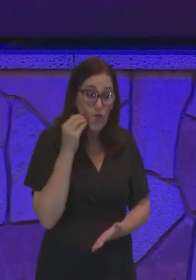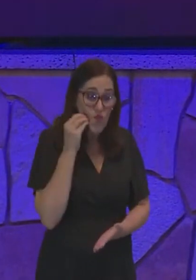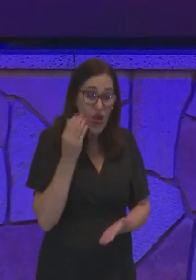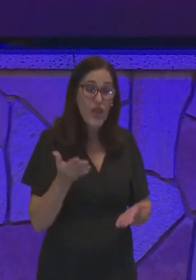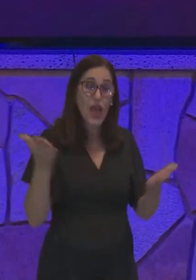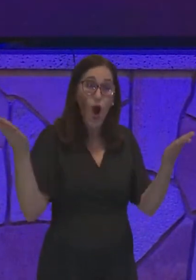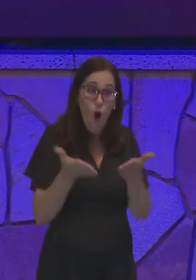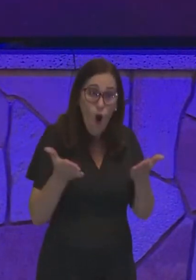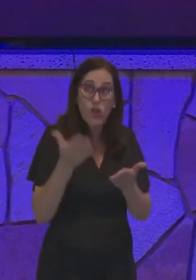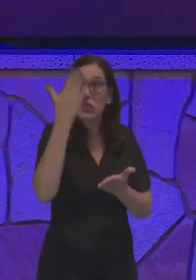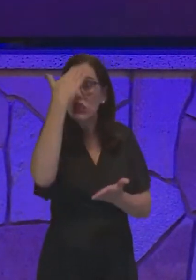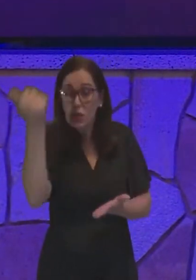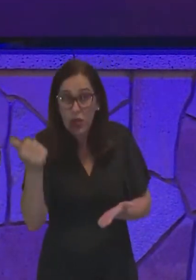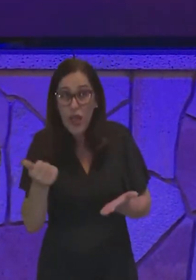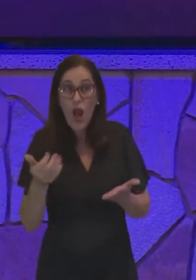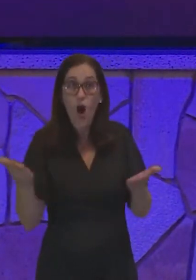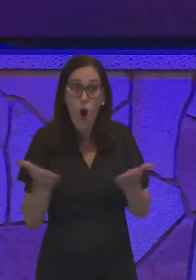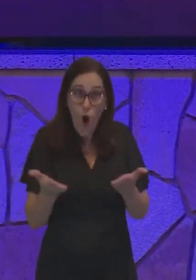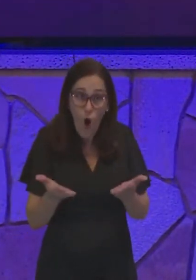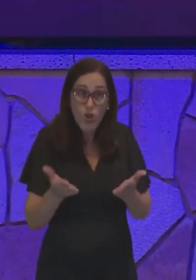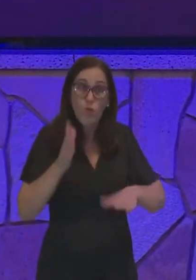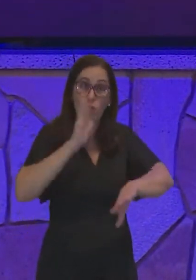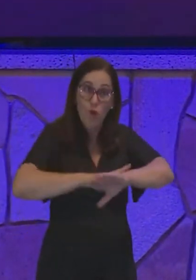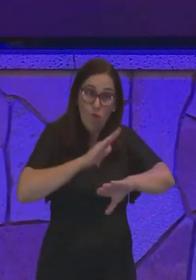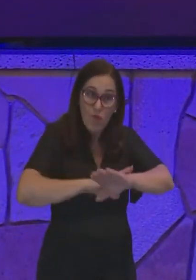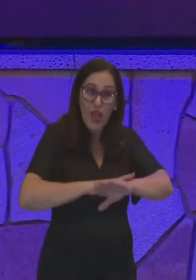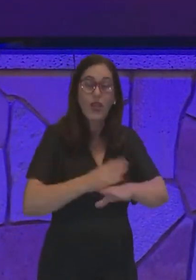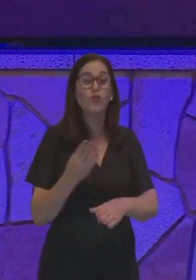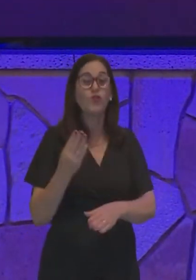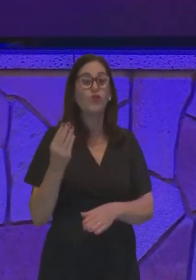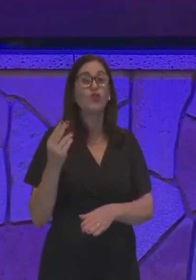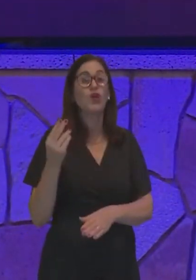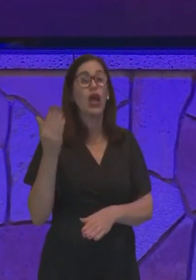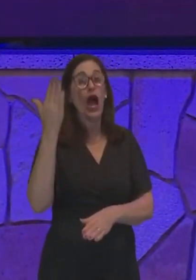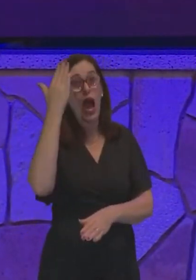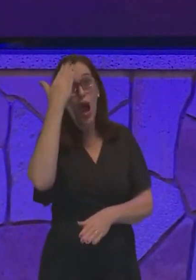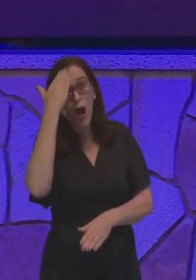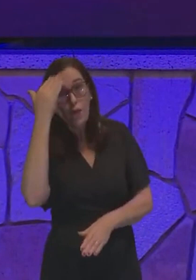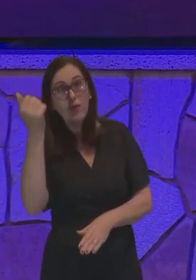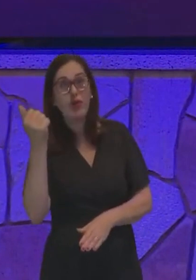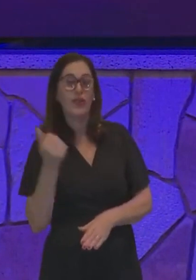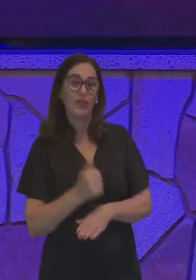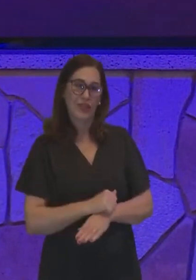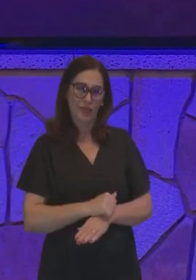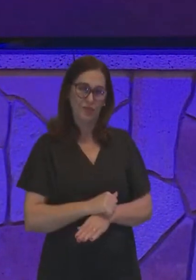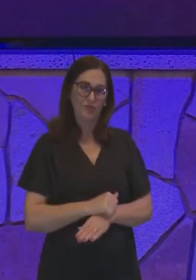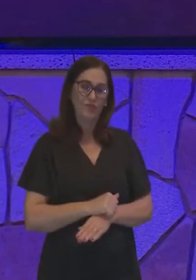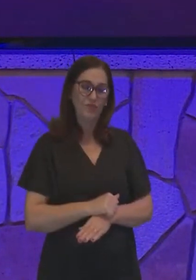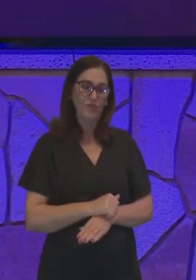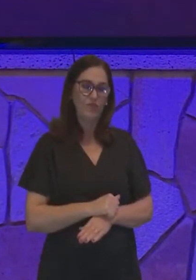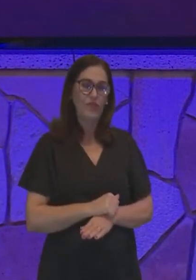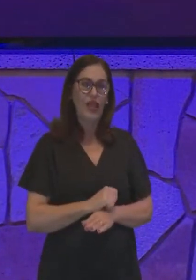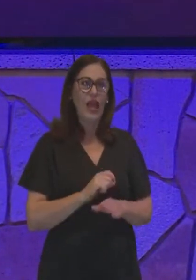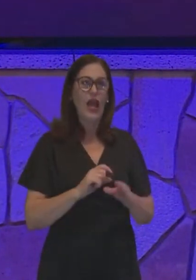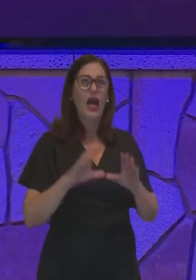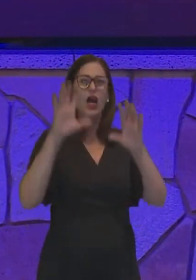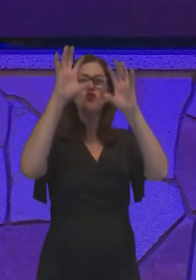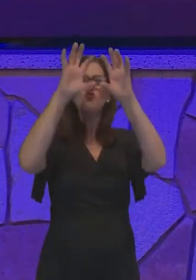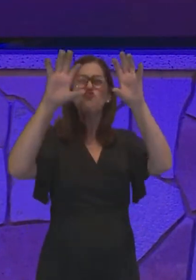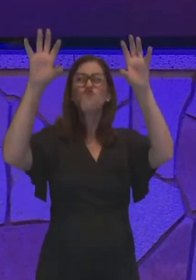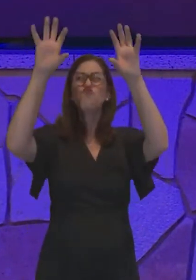sejam sábios, aproveitem estes momentos. Porque o sábio vai dizer no verso 3 que estando as nuvens